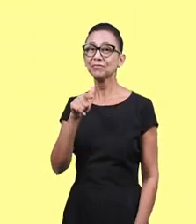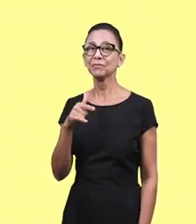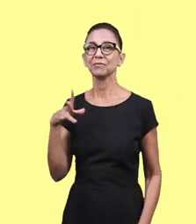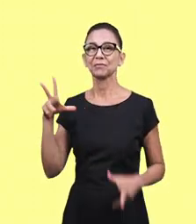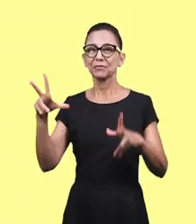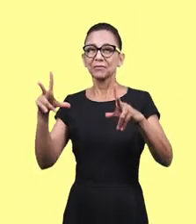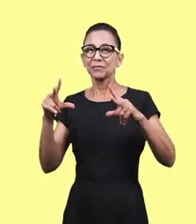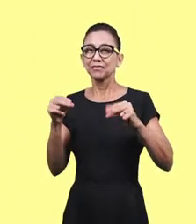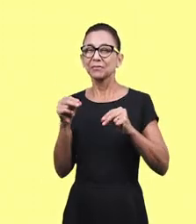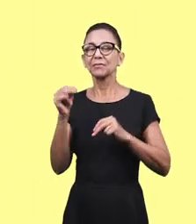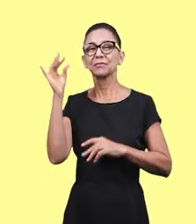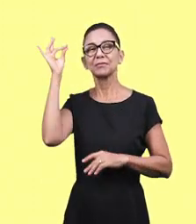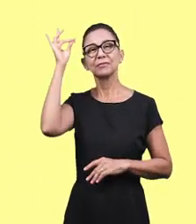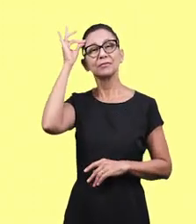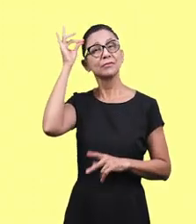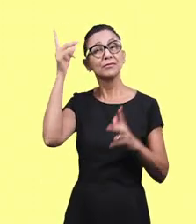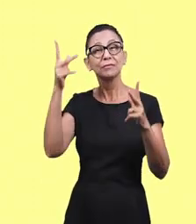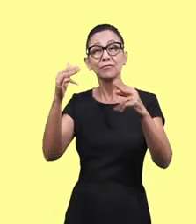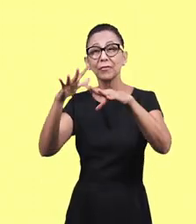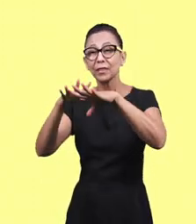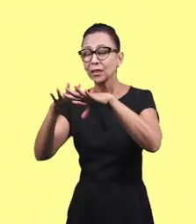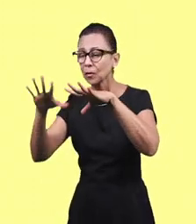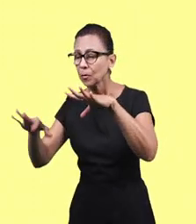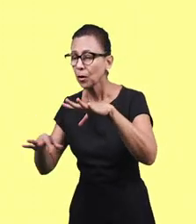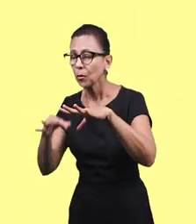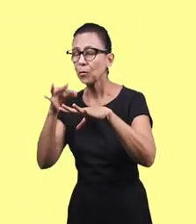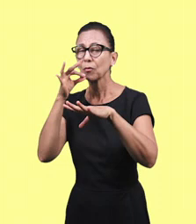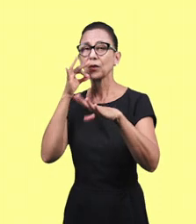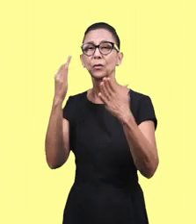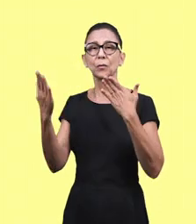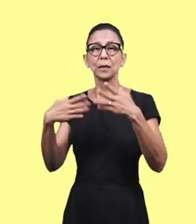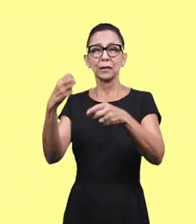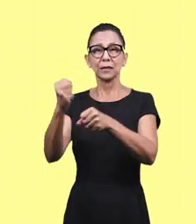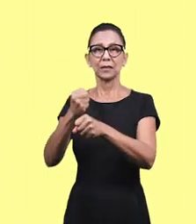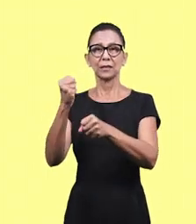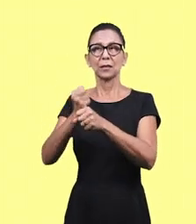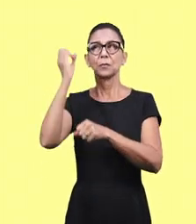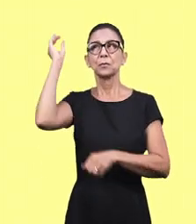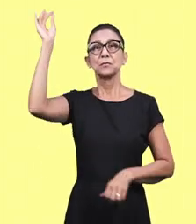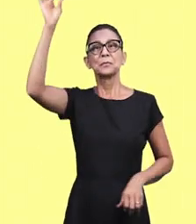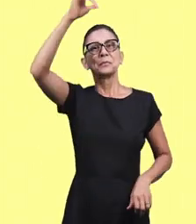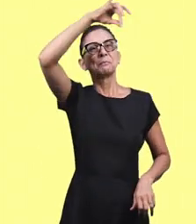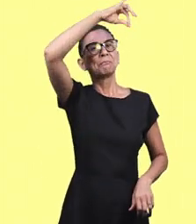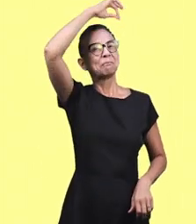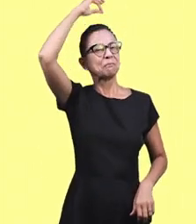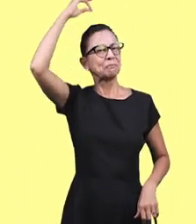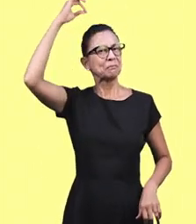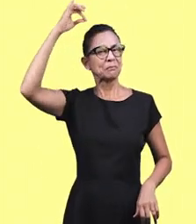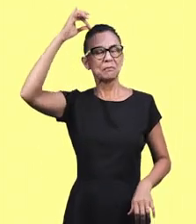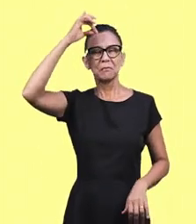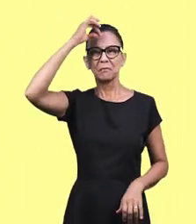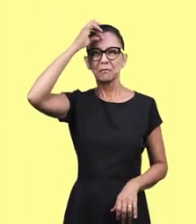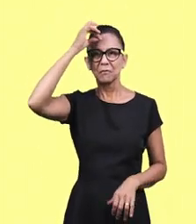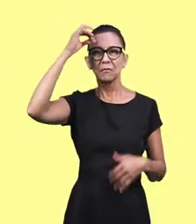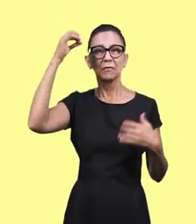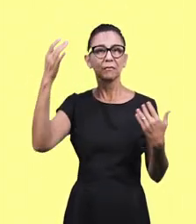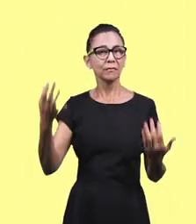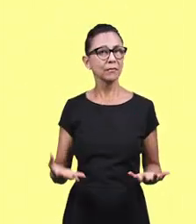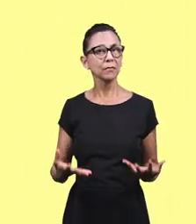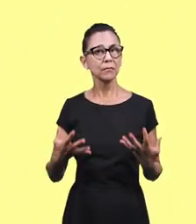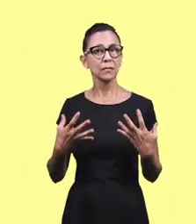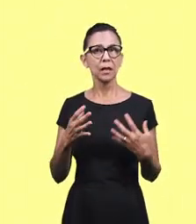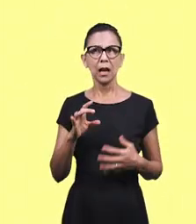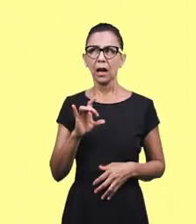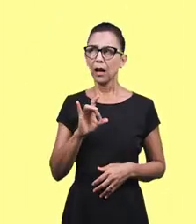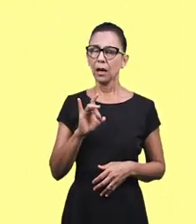espiritual. E é como uma vinha, é a obra do Espírito Santo. Basta aceitar Jesus como Salvador?